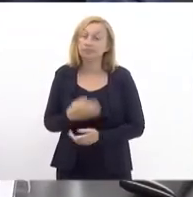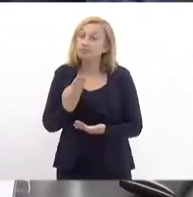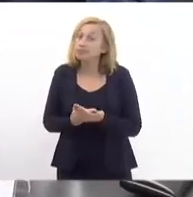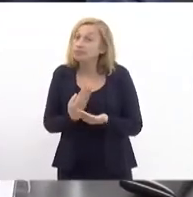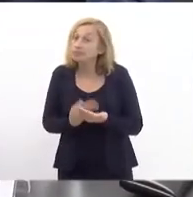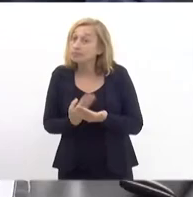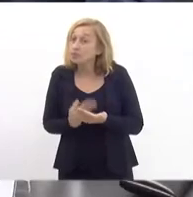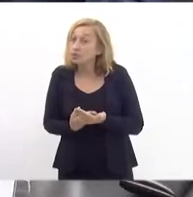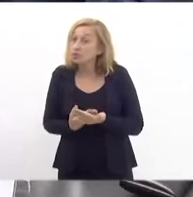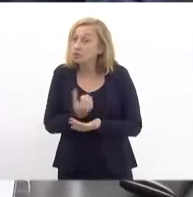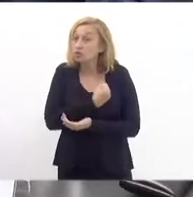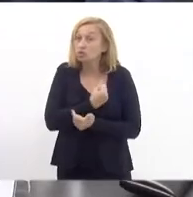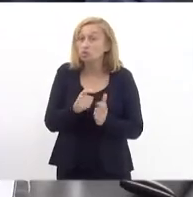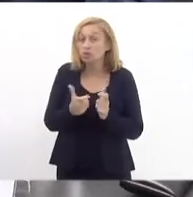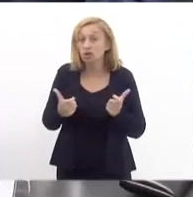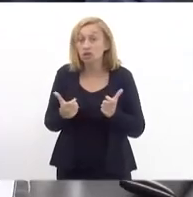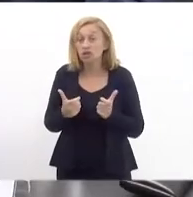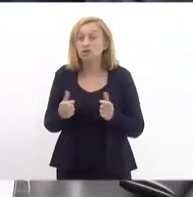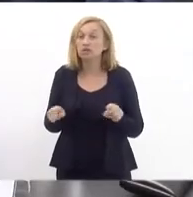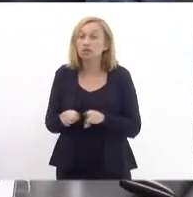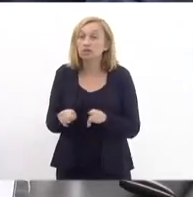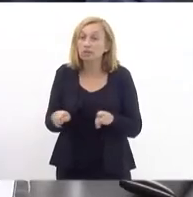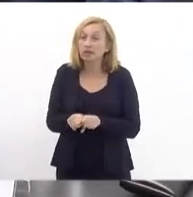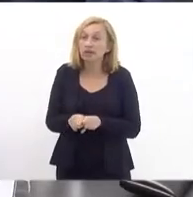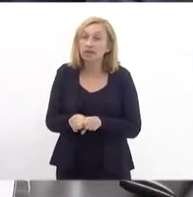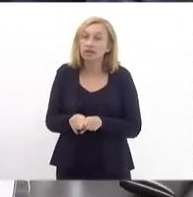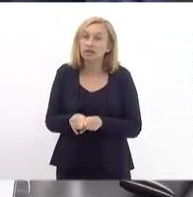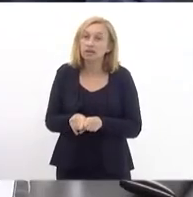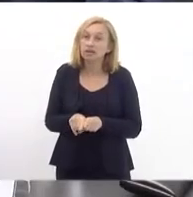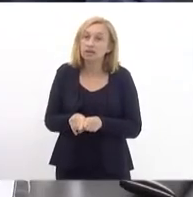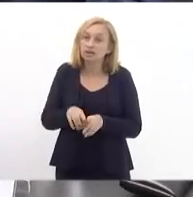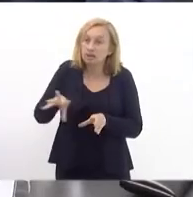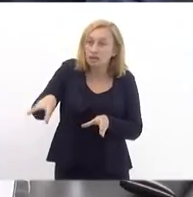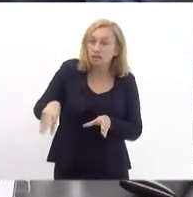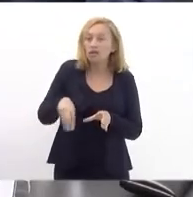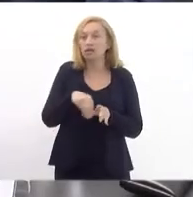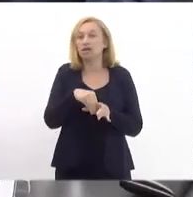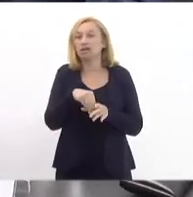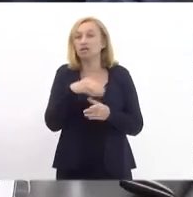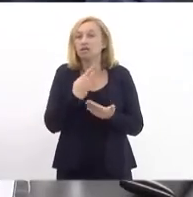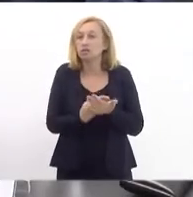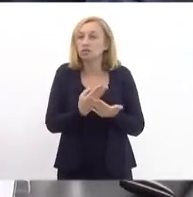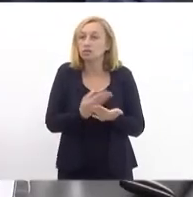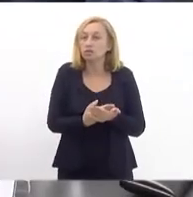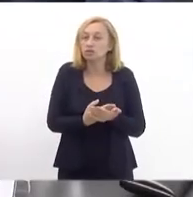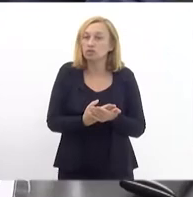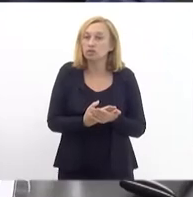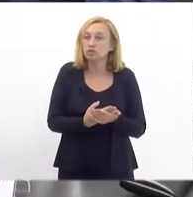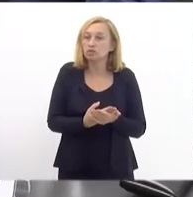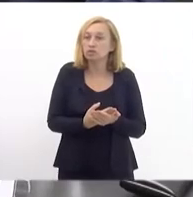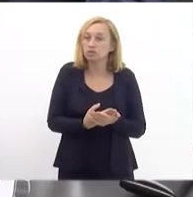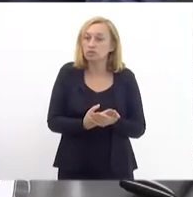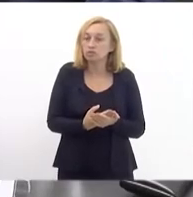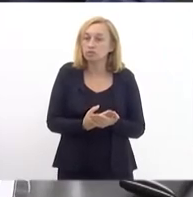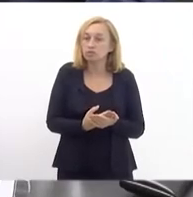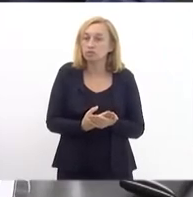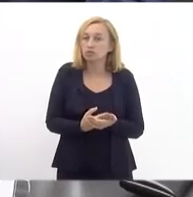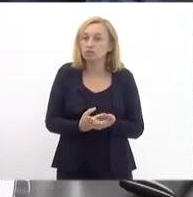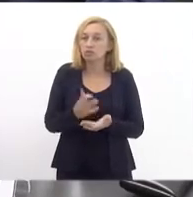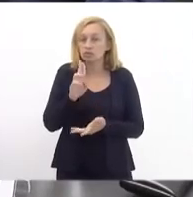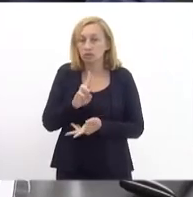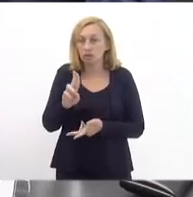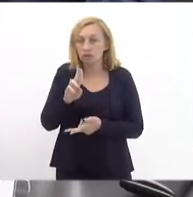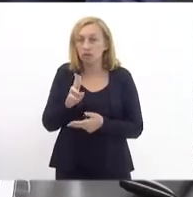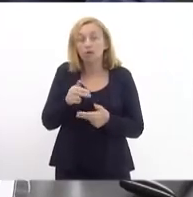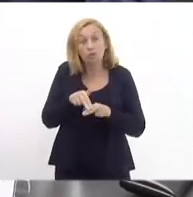um estudo de demanda também entra nesses estudos o poder aquisitivo do usuário. Senão,